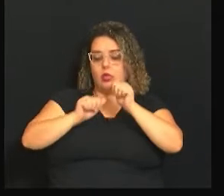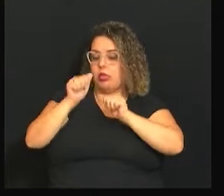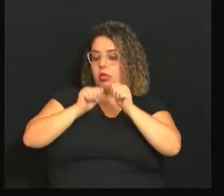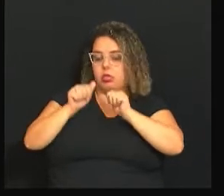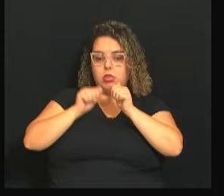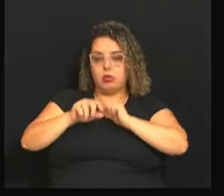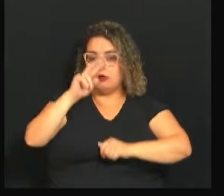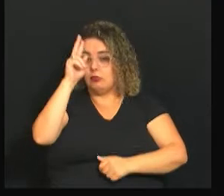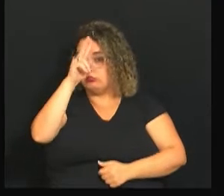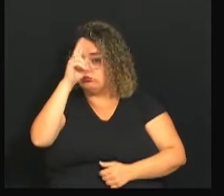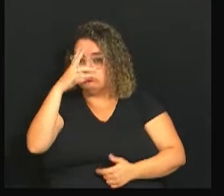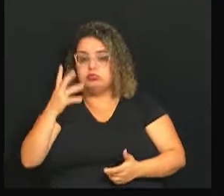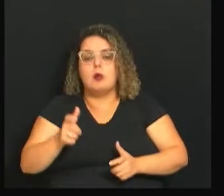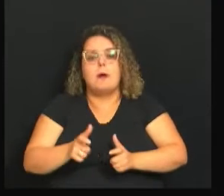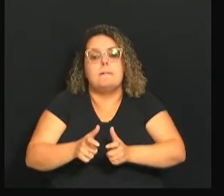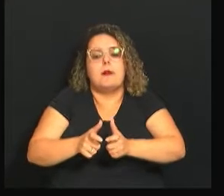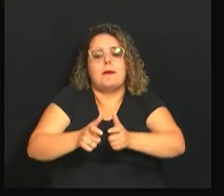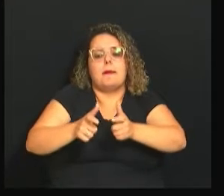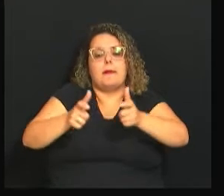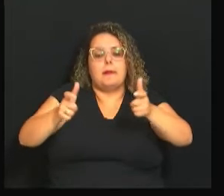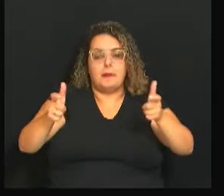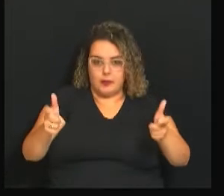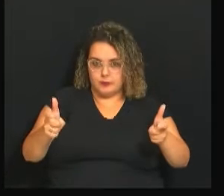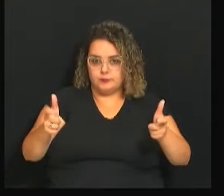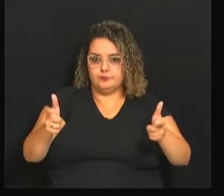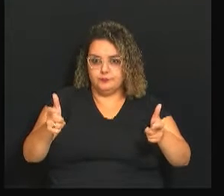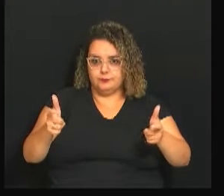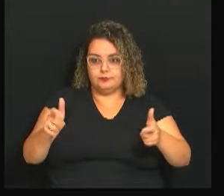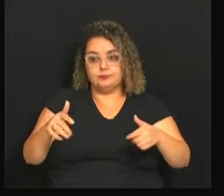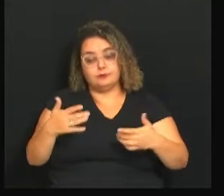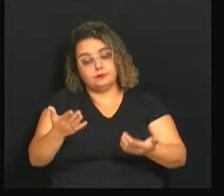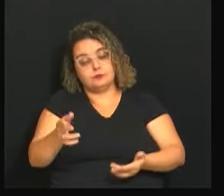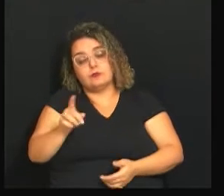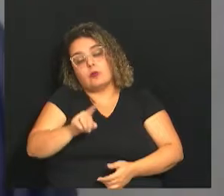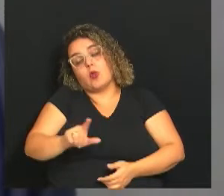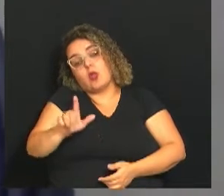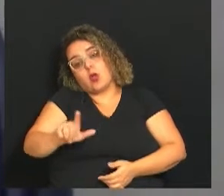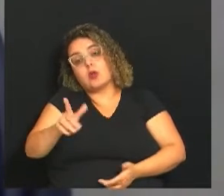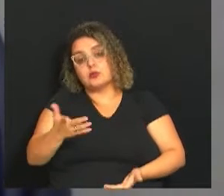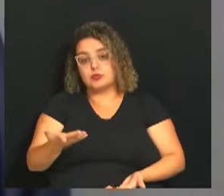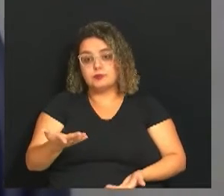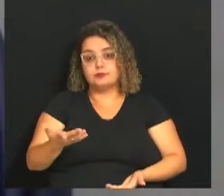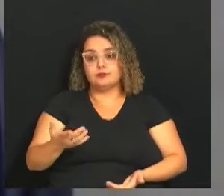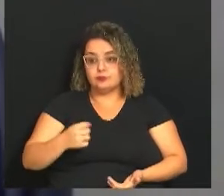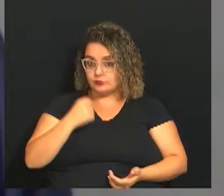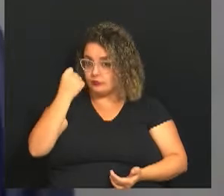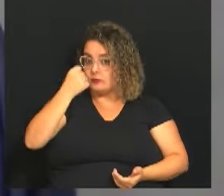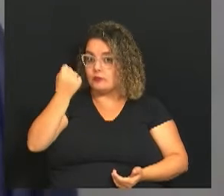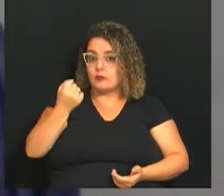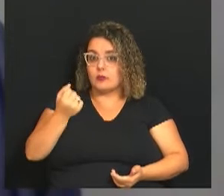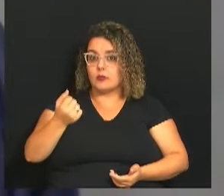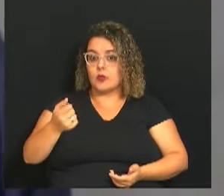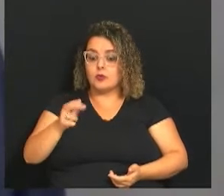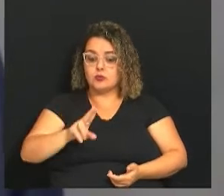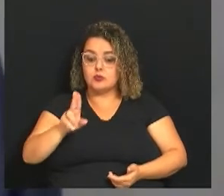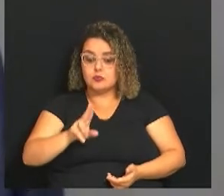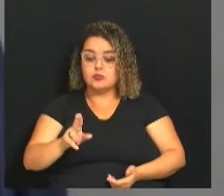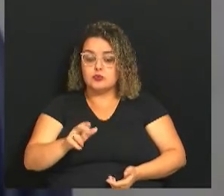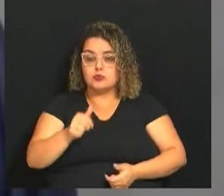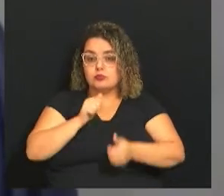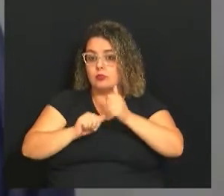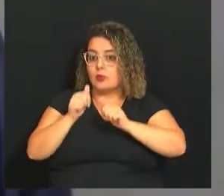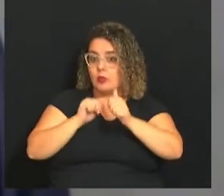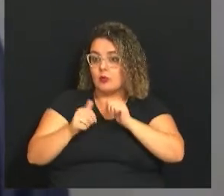que aumentaram o consumo. Isso, obviamente, agravou o problema da dependência do álcool. As pessoas em casa ou mesmo no